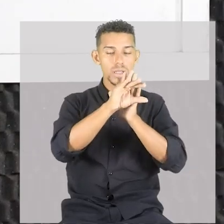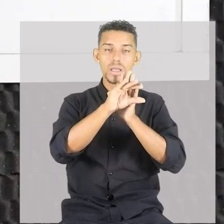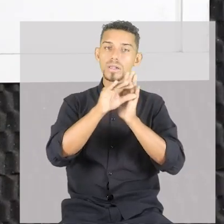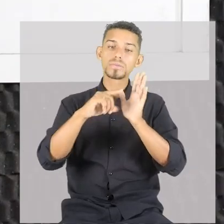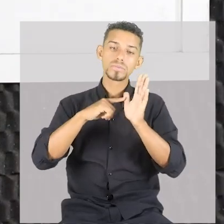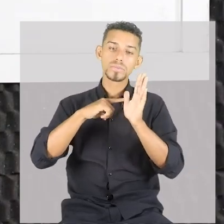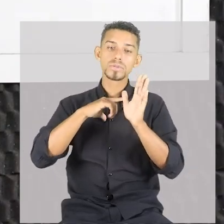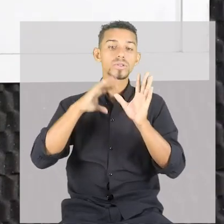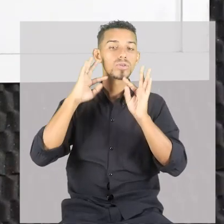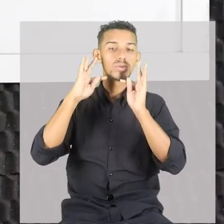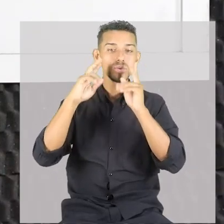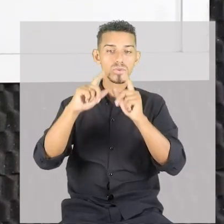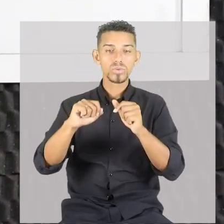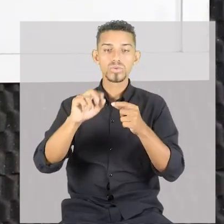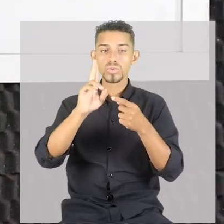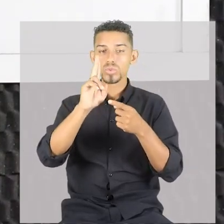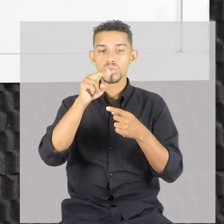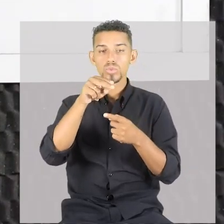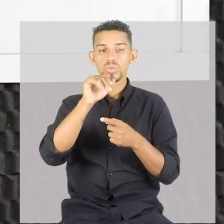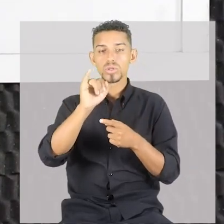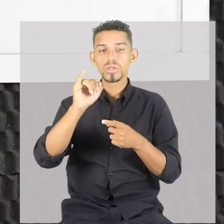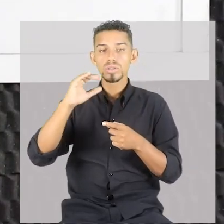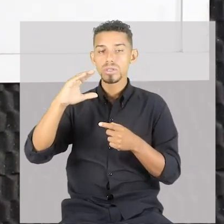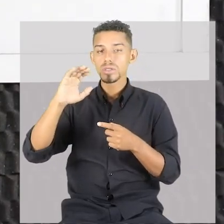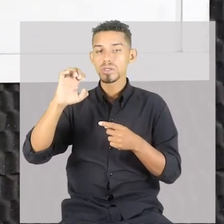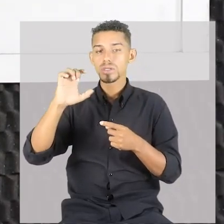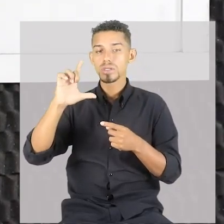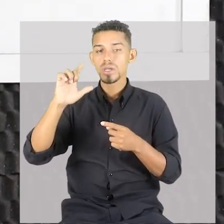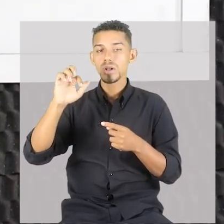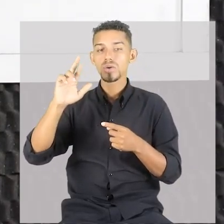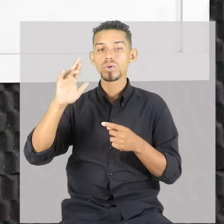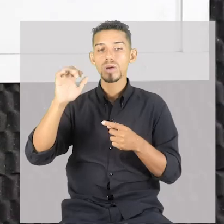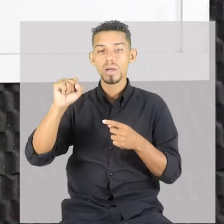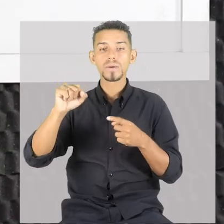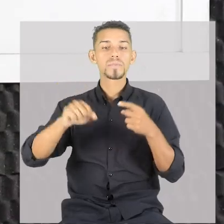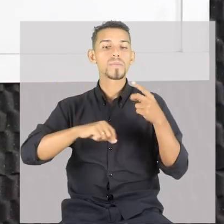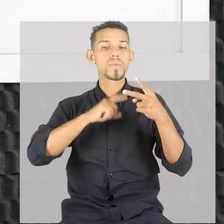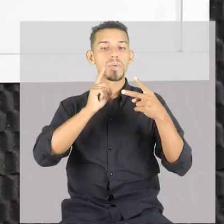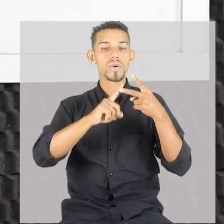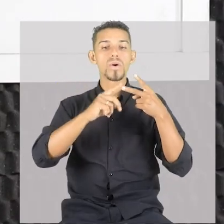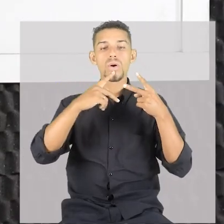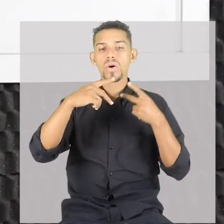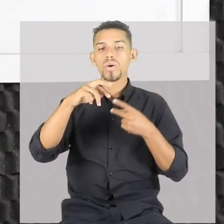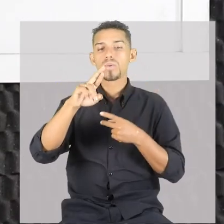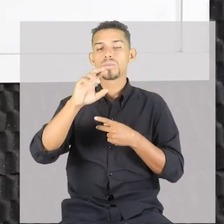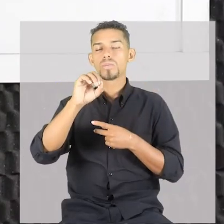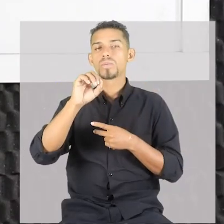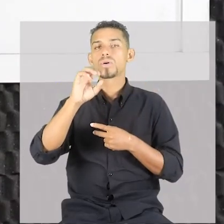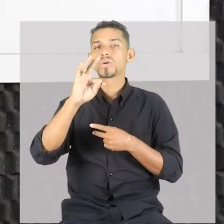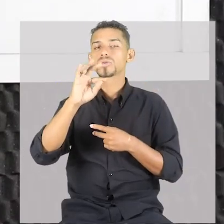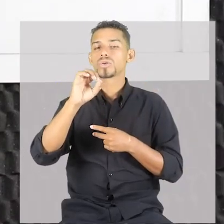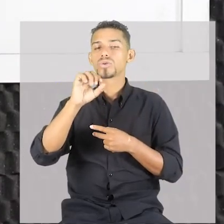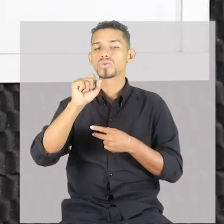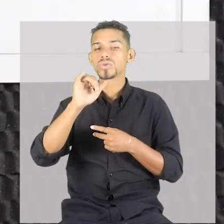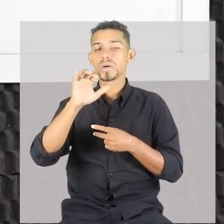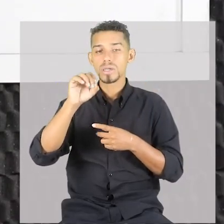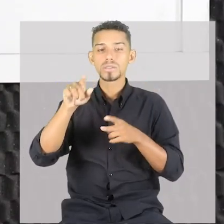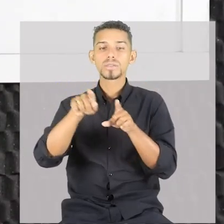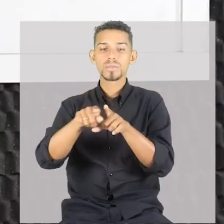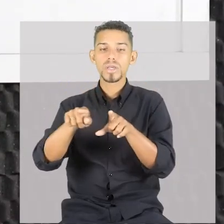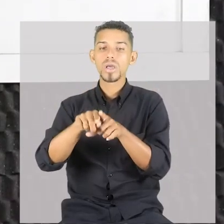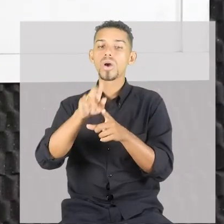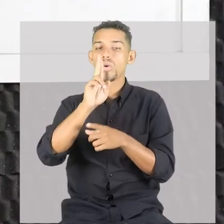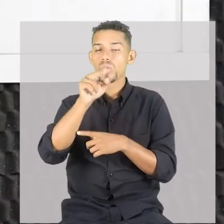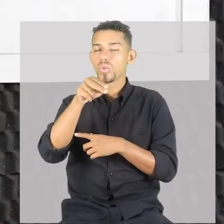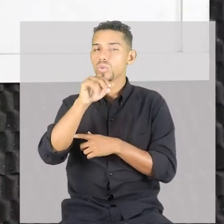indivíduos unicelulares. Protozoários também são unicelulares. E as algas,